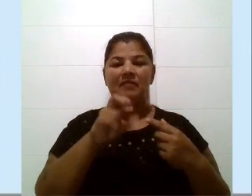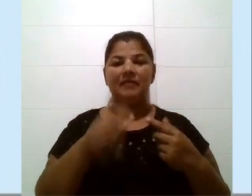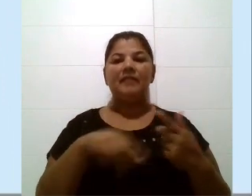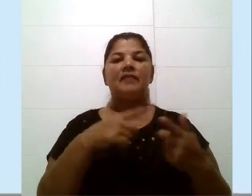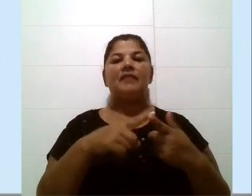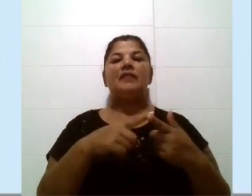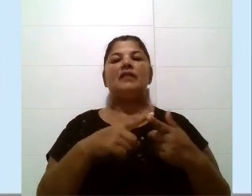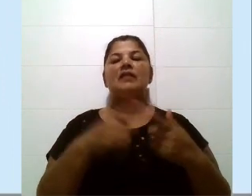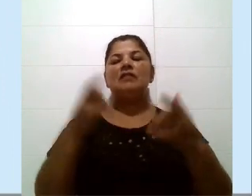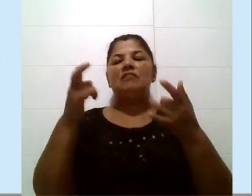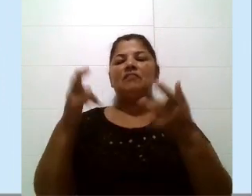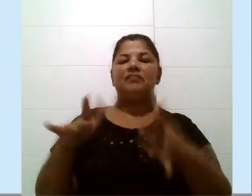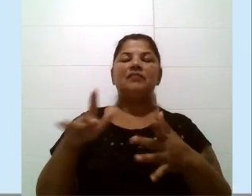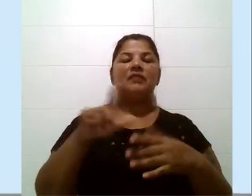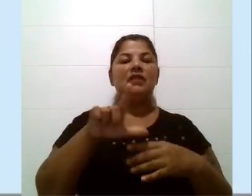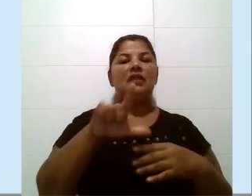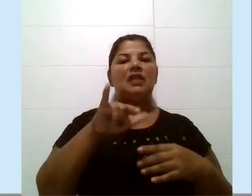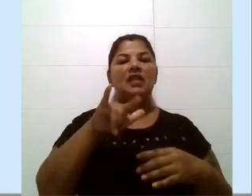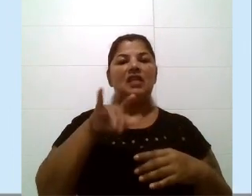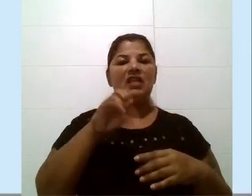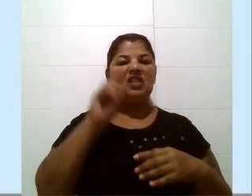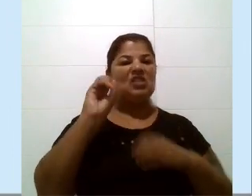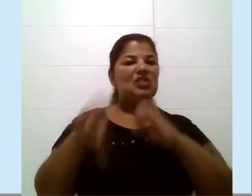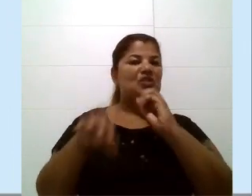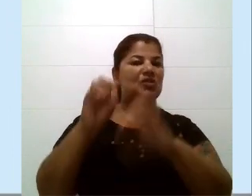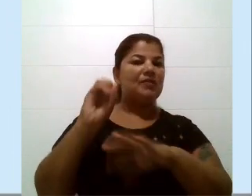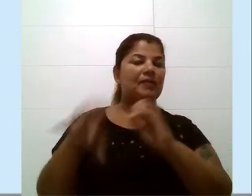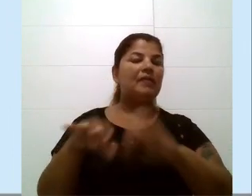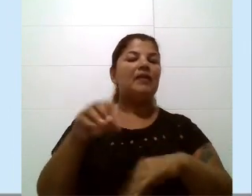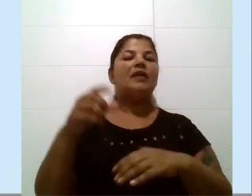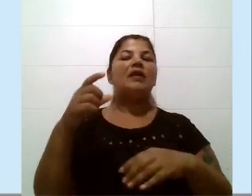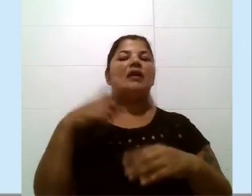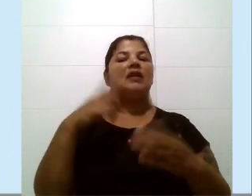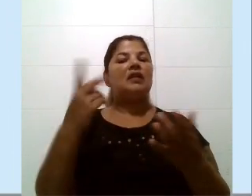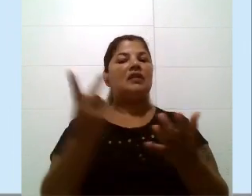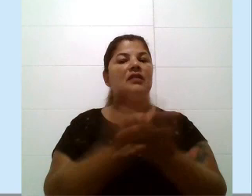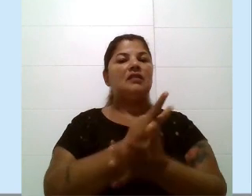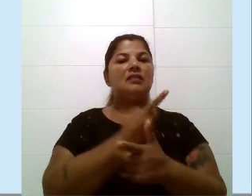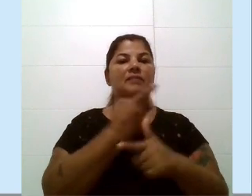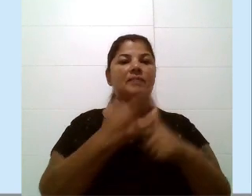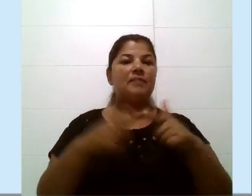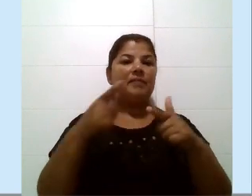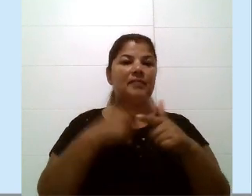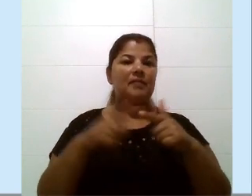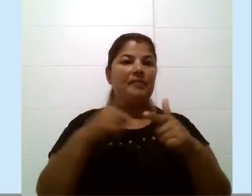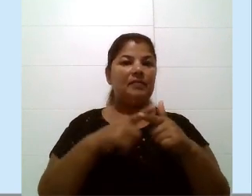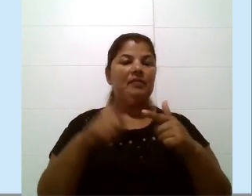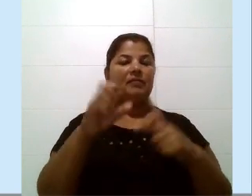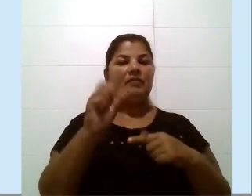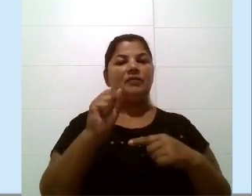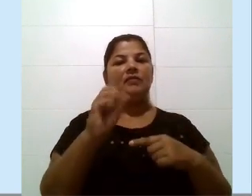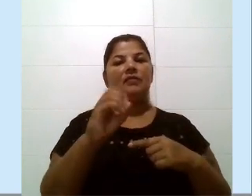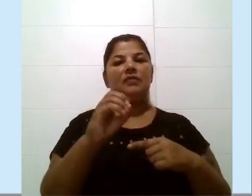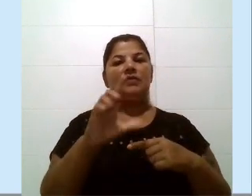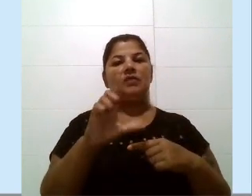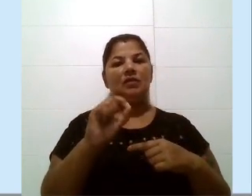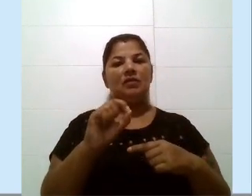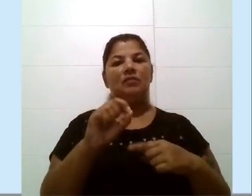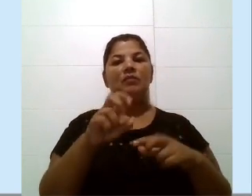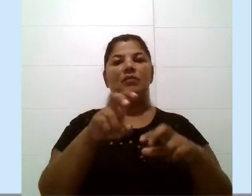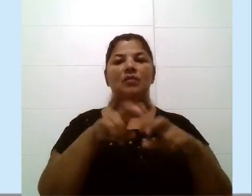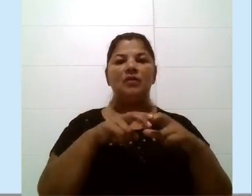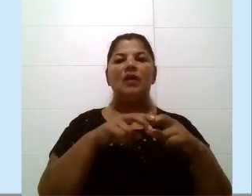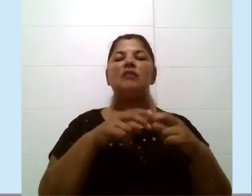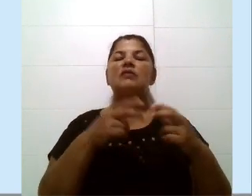o lixo, tá? Isso causa alguns problemas ao solo, tá? Porque a gente vai conseguir entender mais ou menos